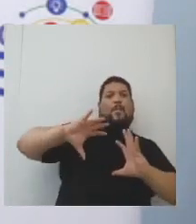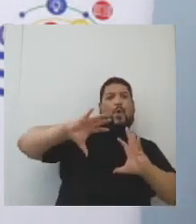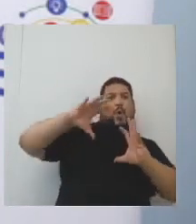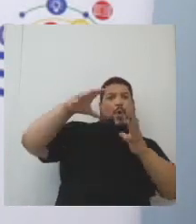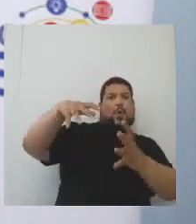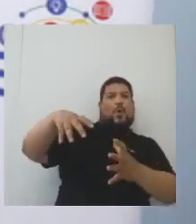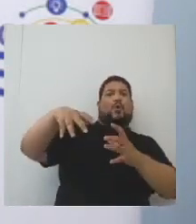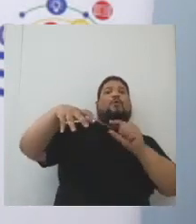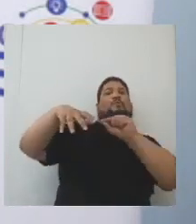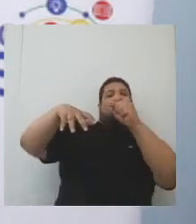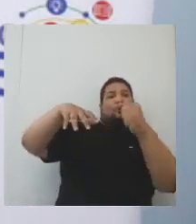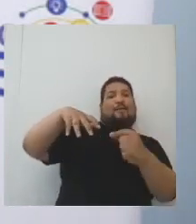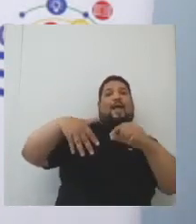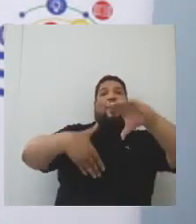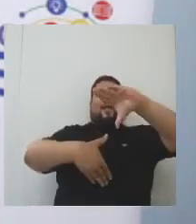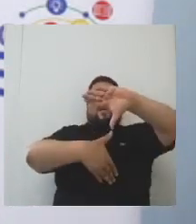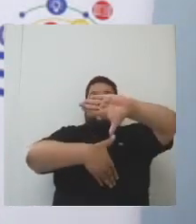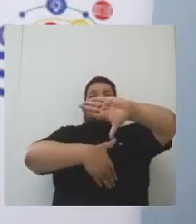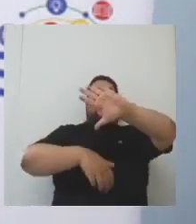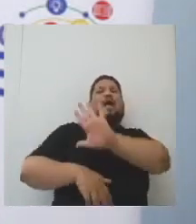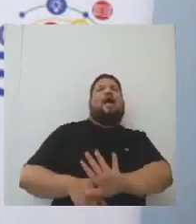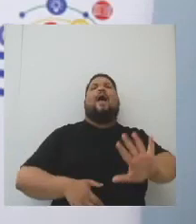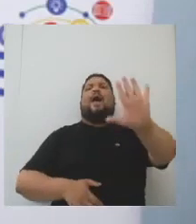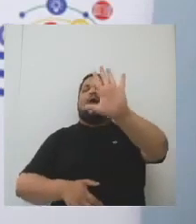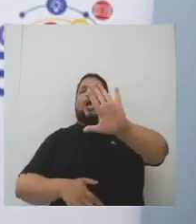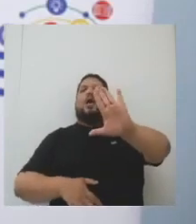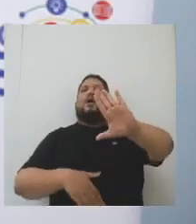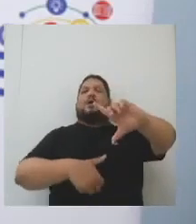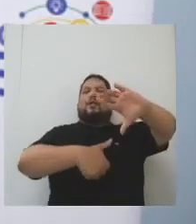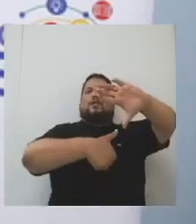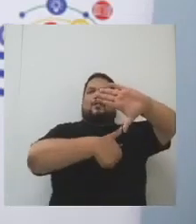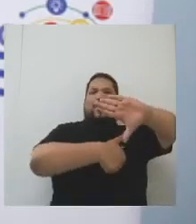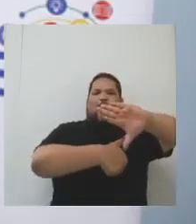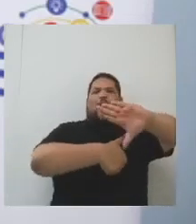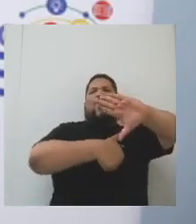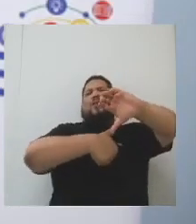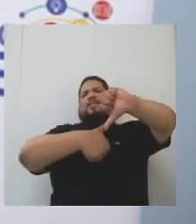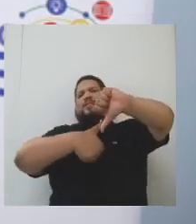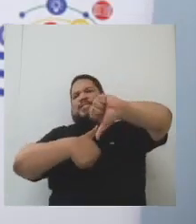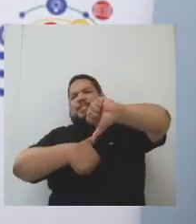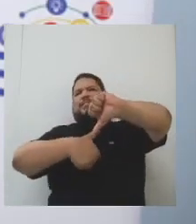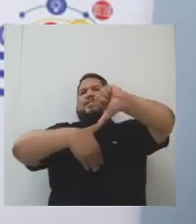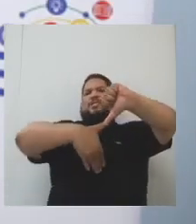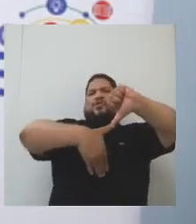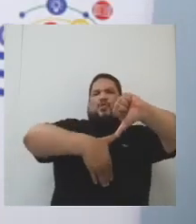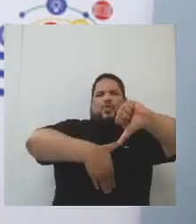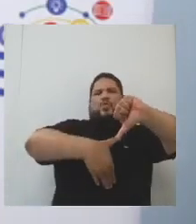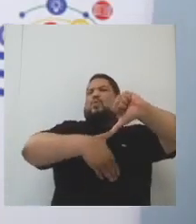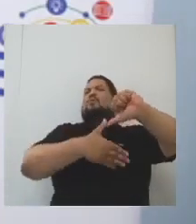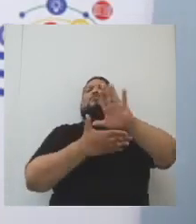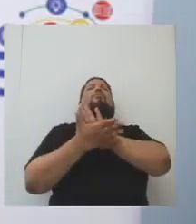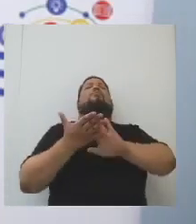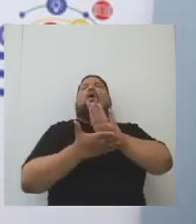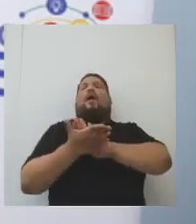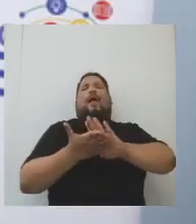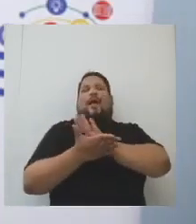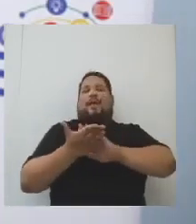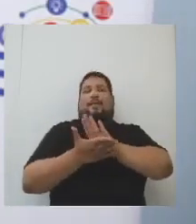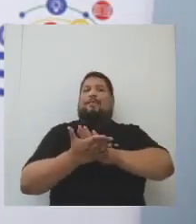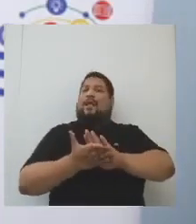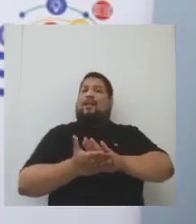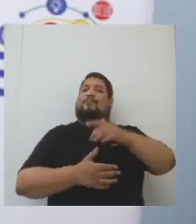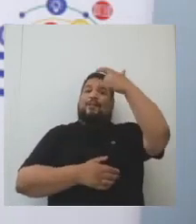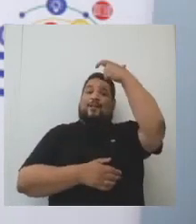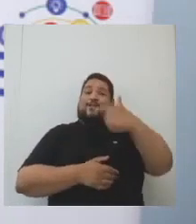o continente americano, seja lá da América do Norte, seja lá da América Central ou da América do Sul, pode contar